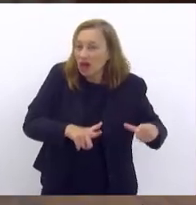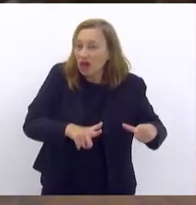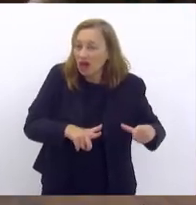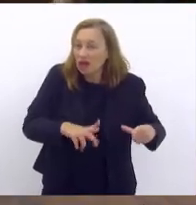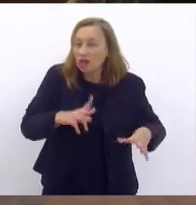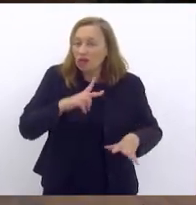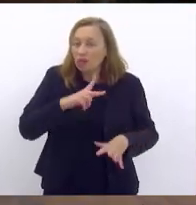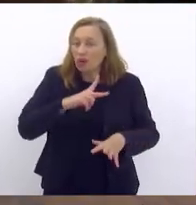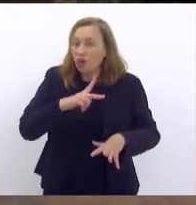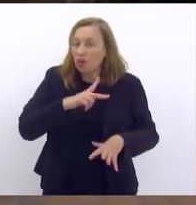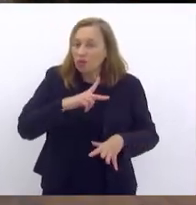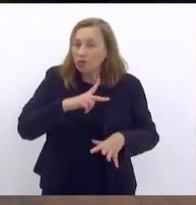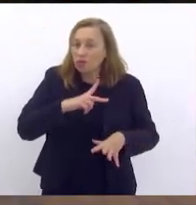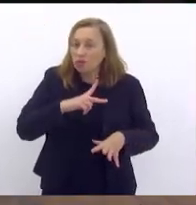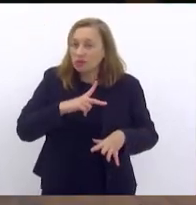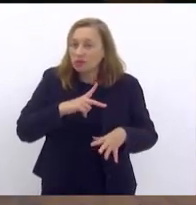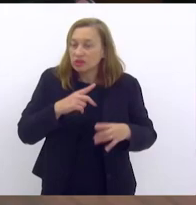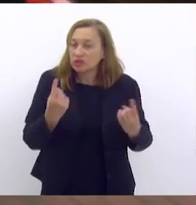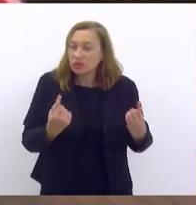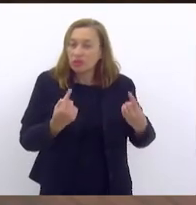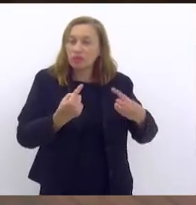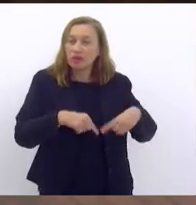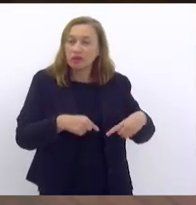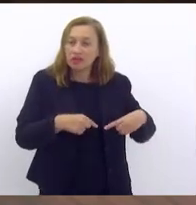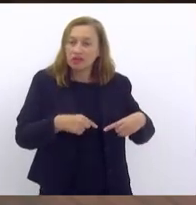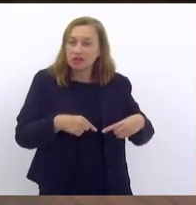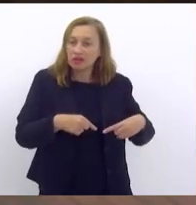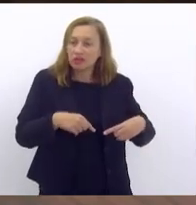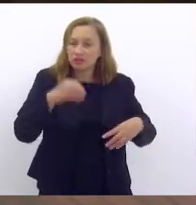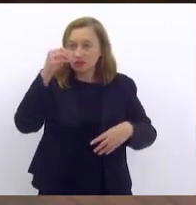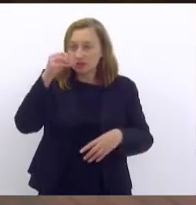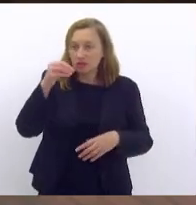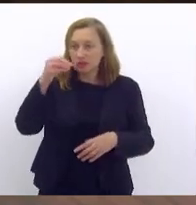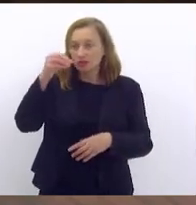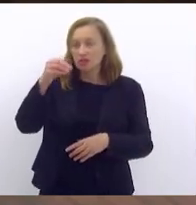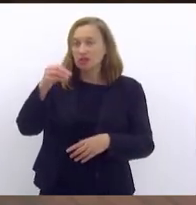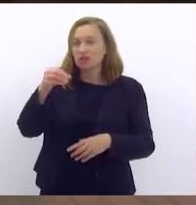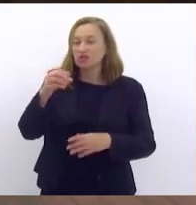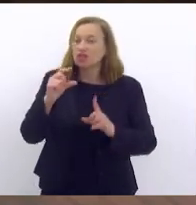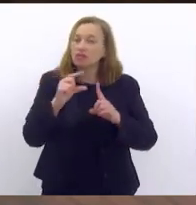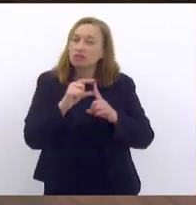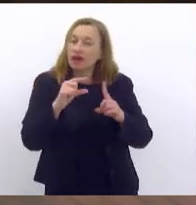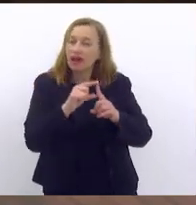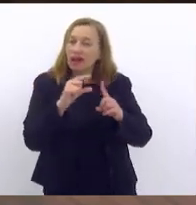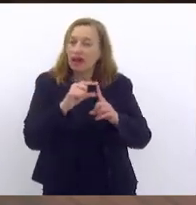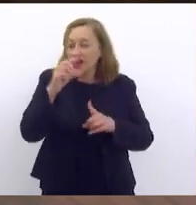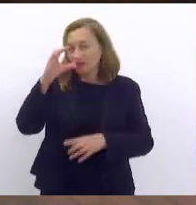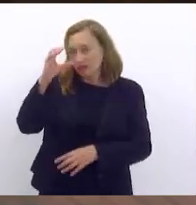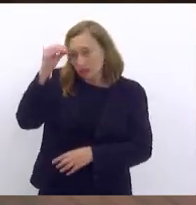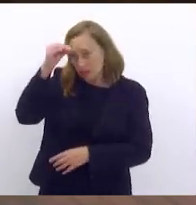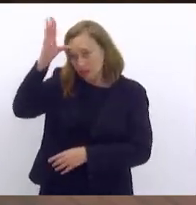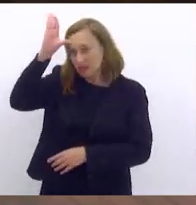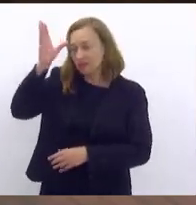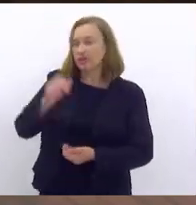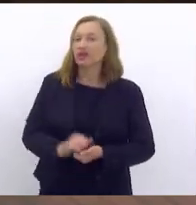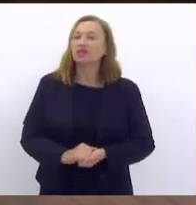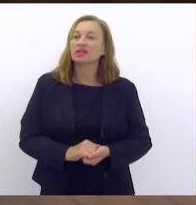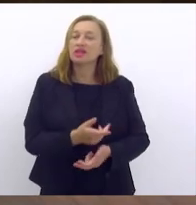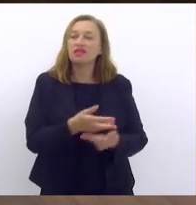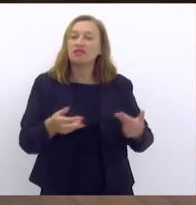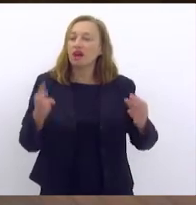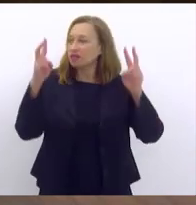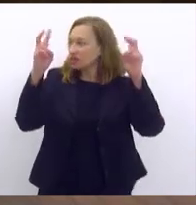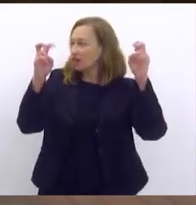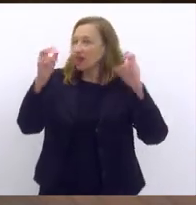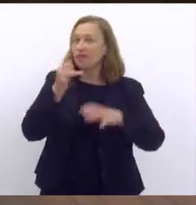expor, né, o seu conhecimento, o seu improviso, né? E, a partir daí, vários temas,